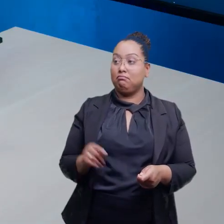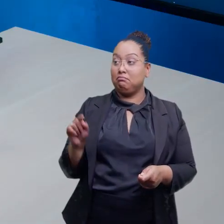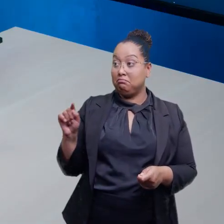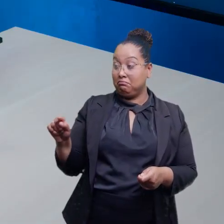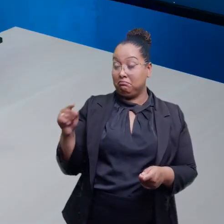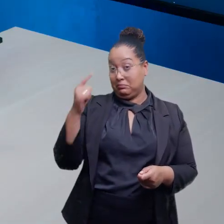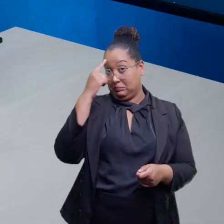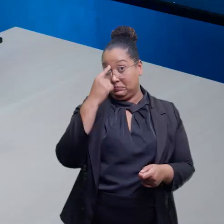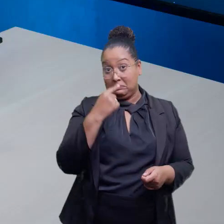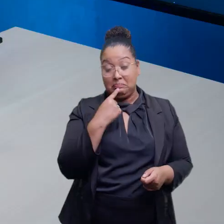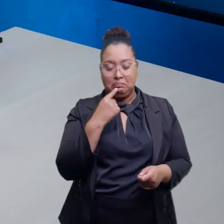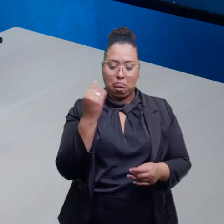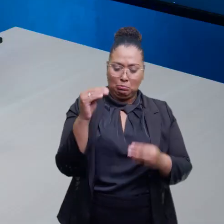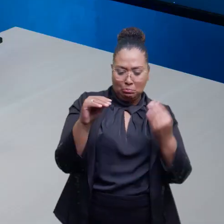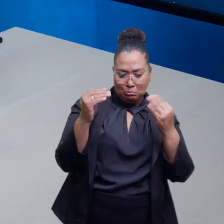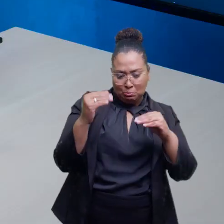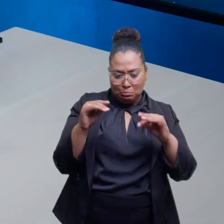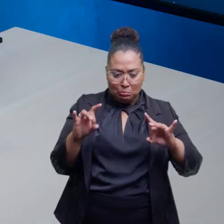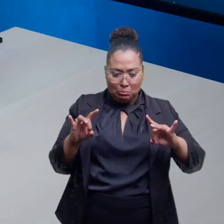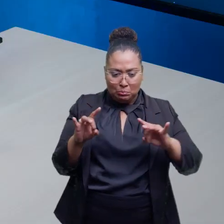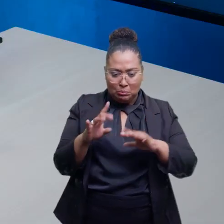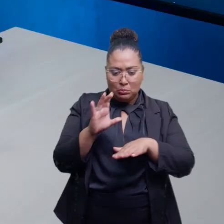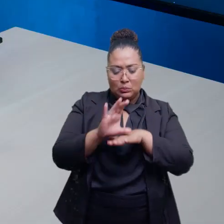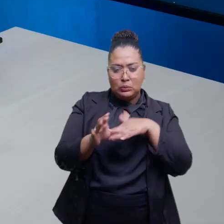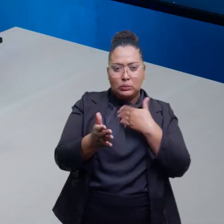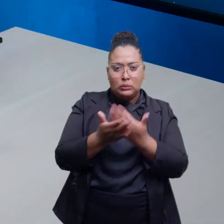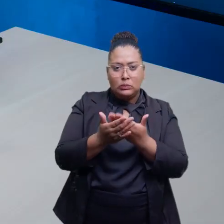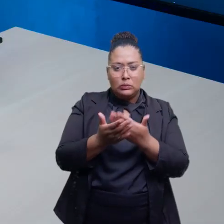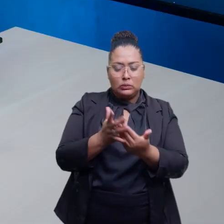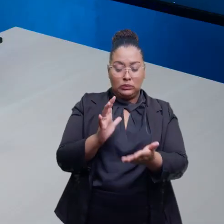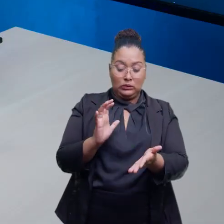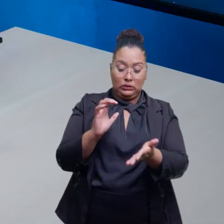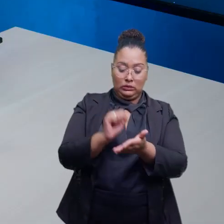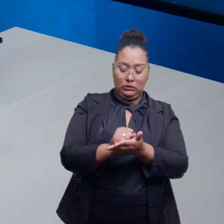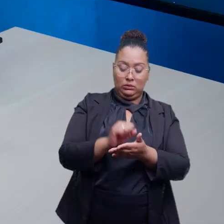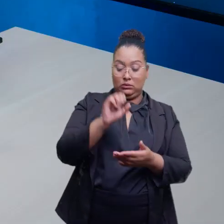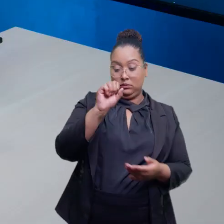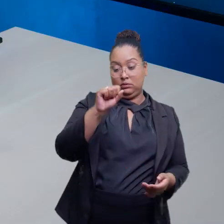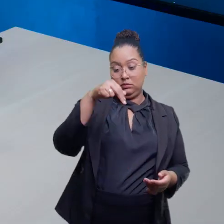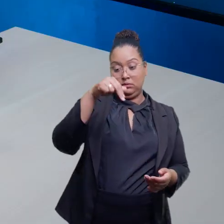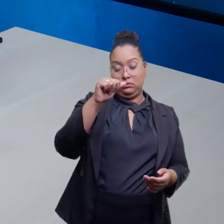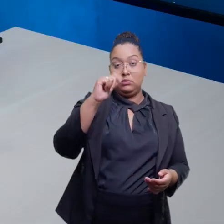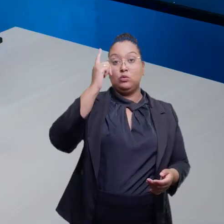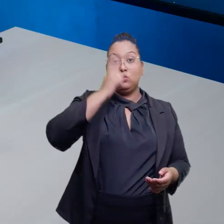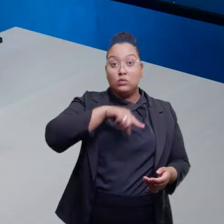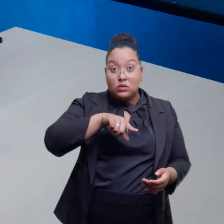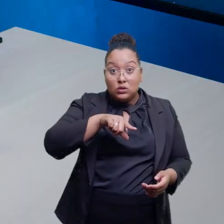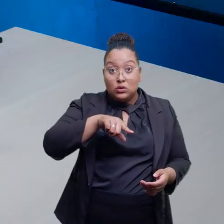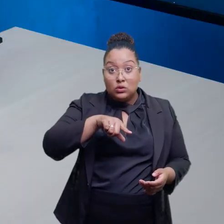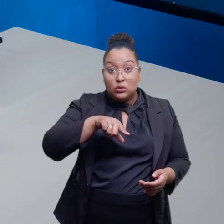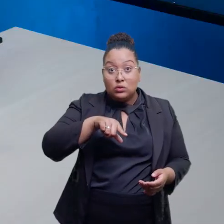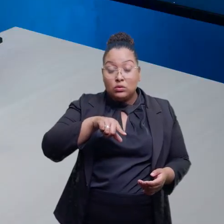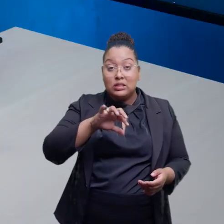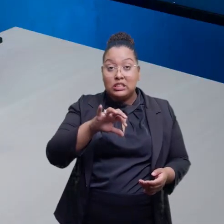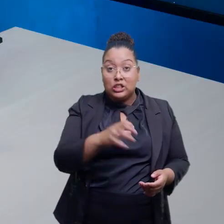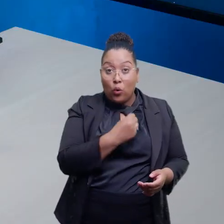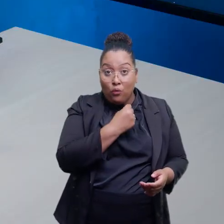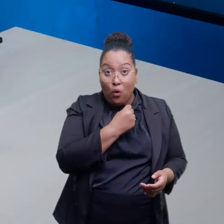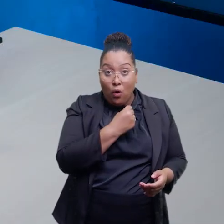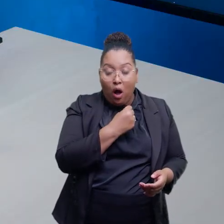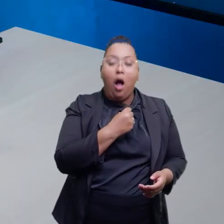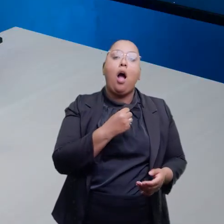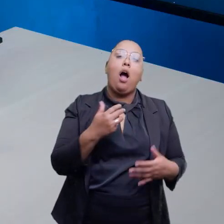lá o seu perfil, passou por todo o procedimento, passou pelo curso, estou cadastrada no SNA. A partir do momento que está no